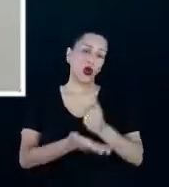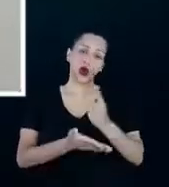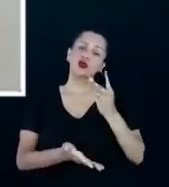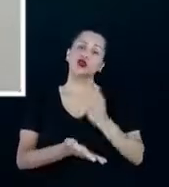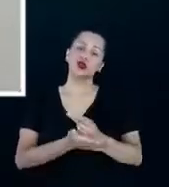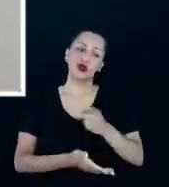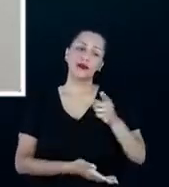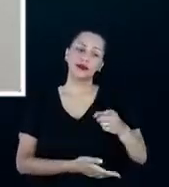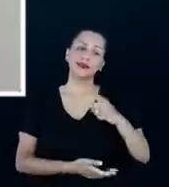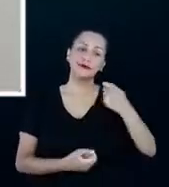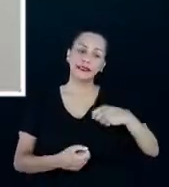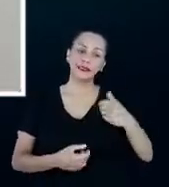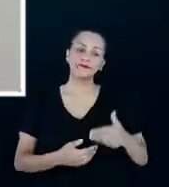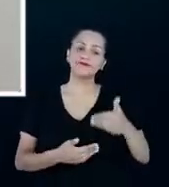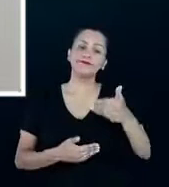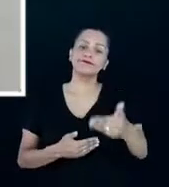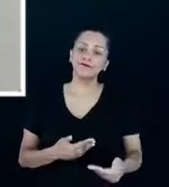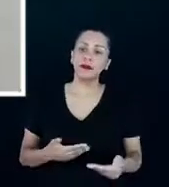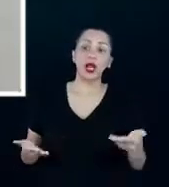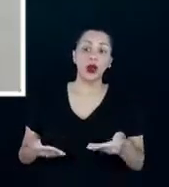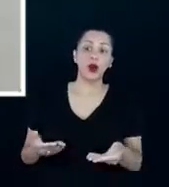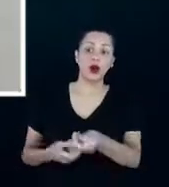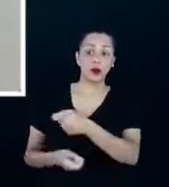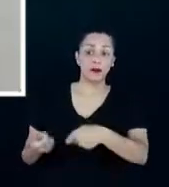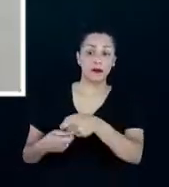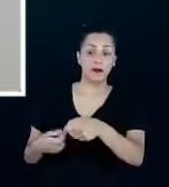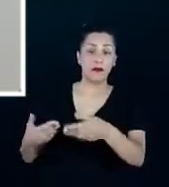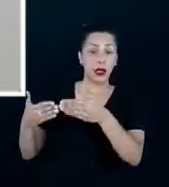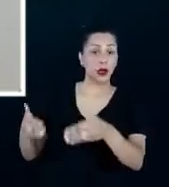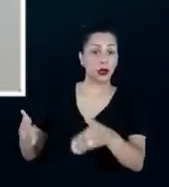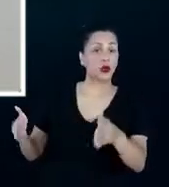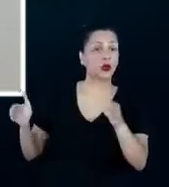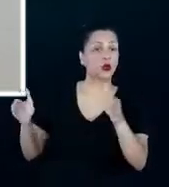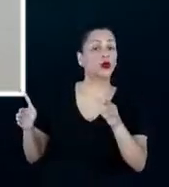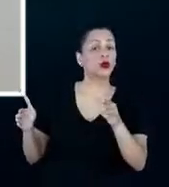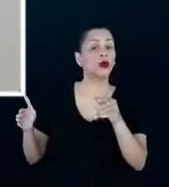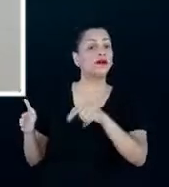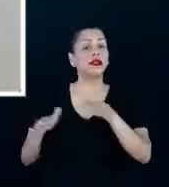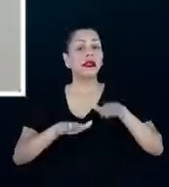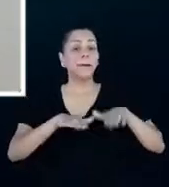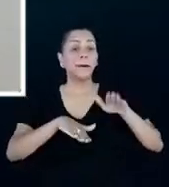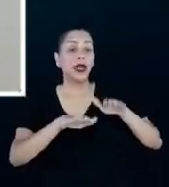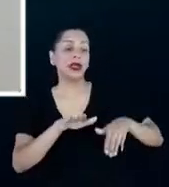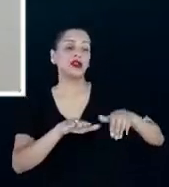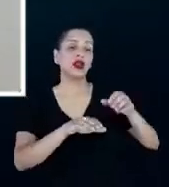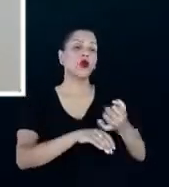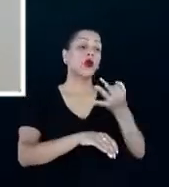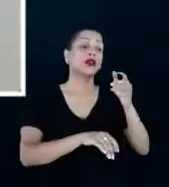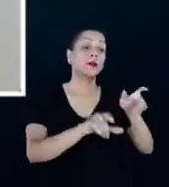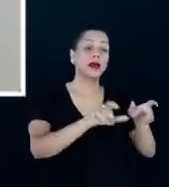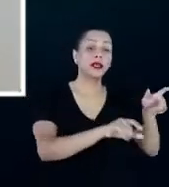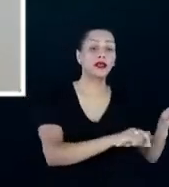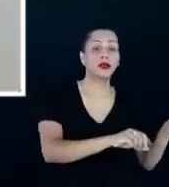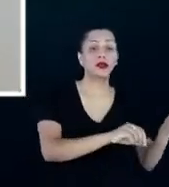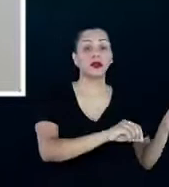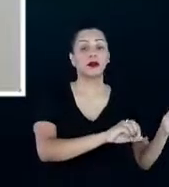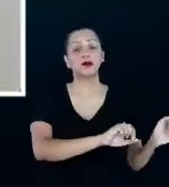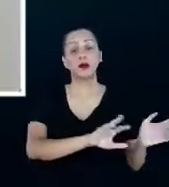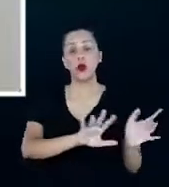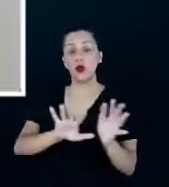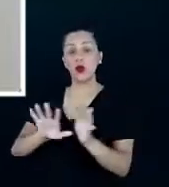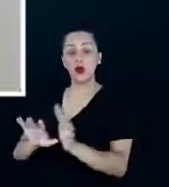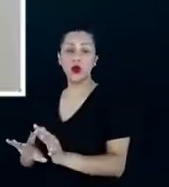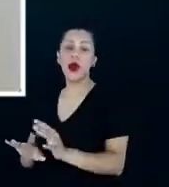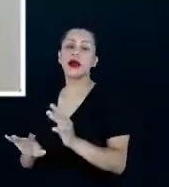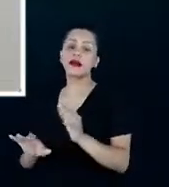sobre isso com a abertura do mercado, porque a depender, né, da quantidade de consumidores que migrem, a gente pode ter um impacto significativo na CDE, então a